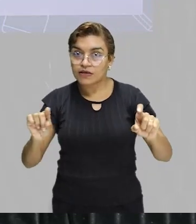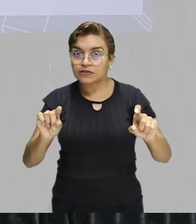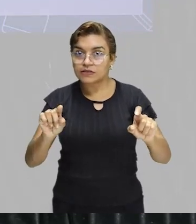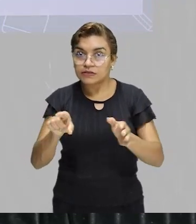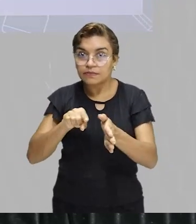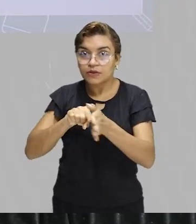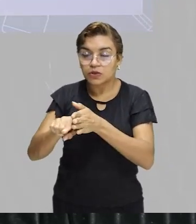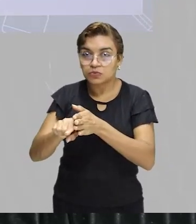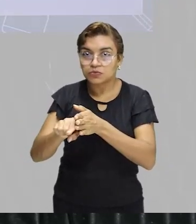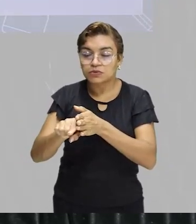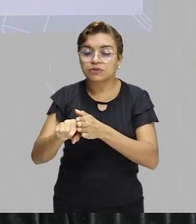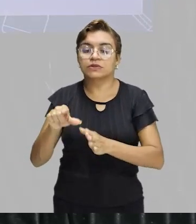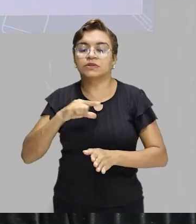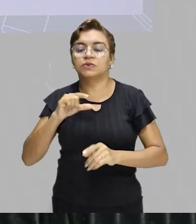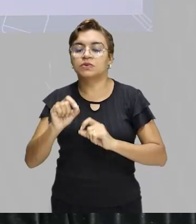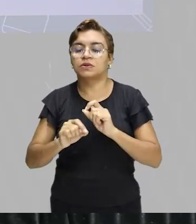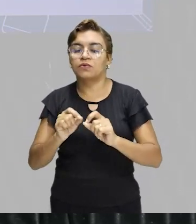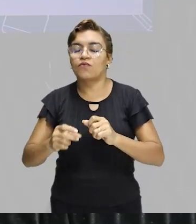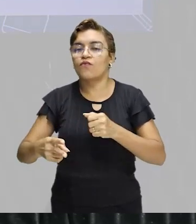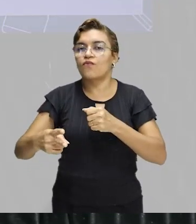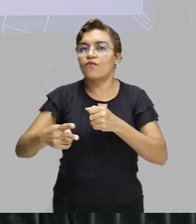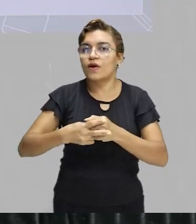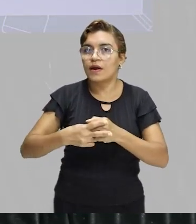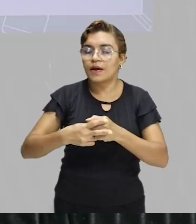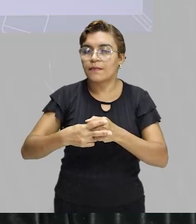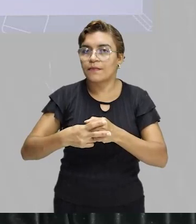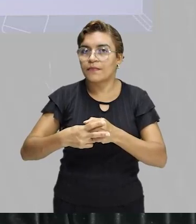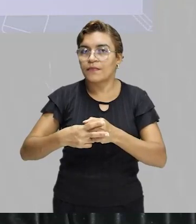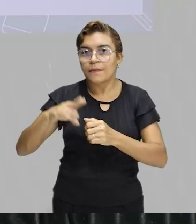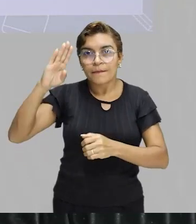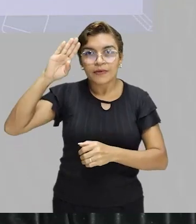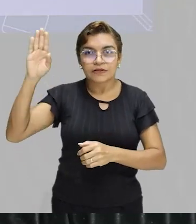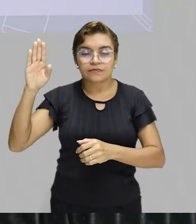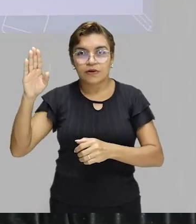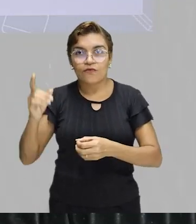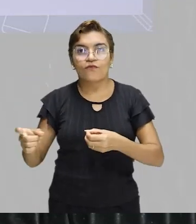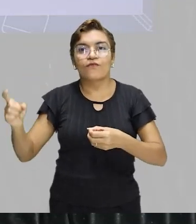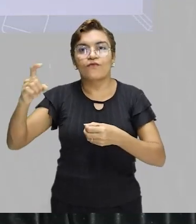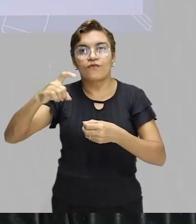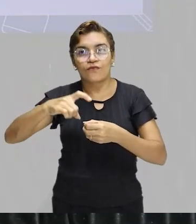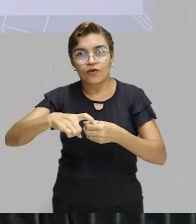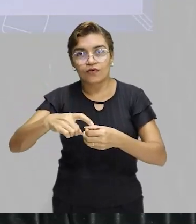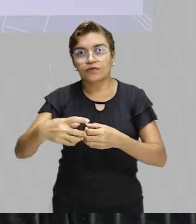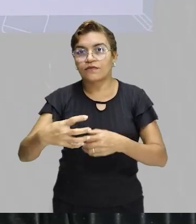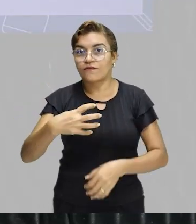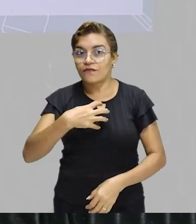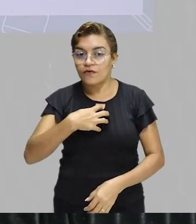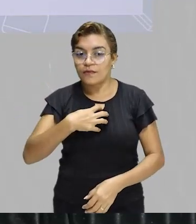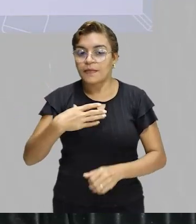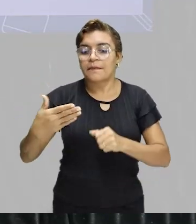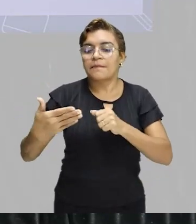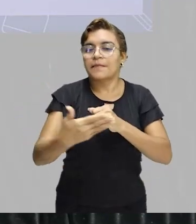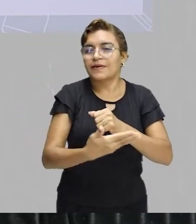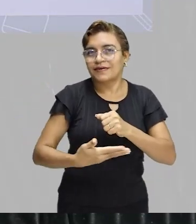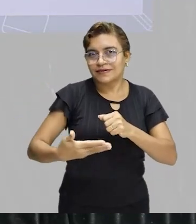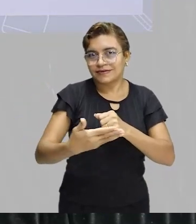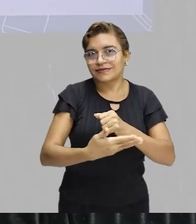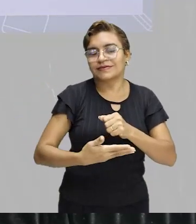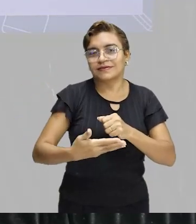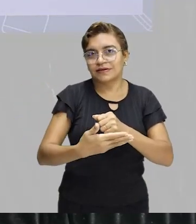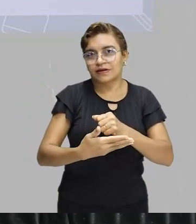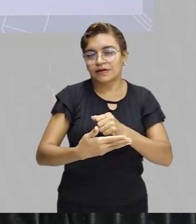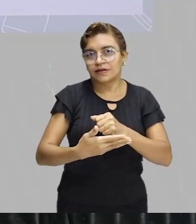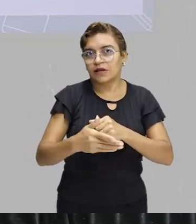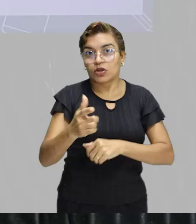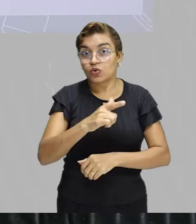interrogativa e negativa, o verbo principal volta para a sua forma original. Ele volta para a forma básica dele sem o